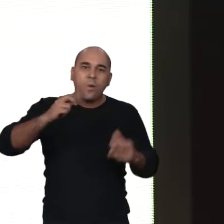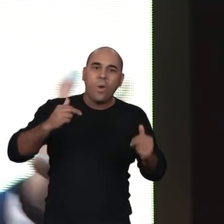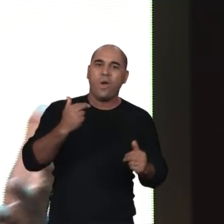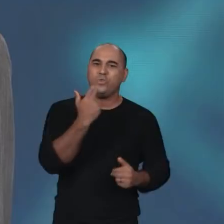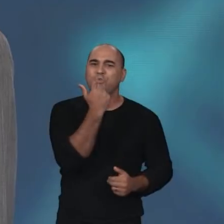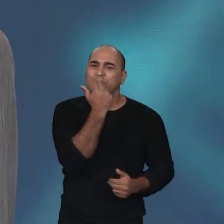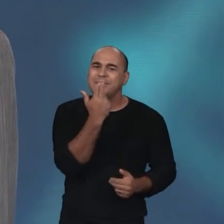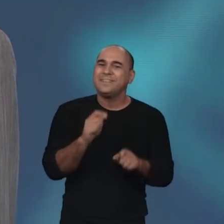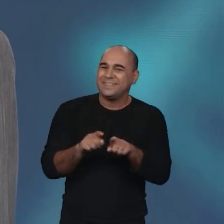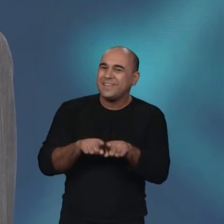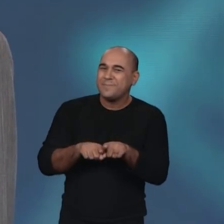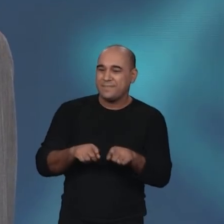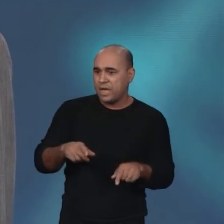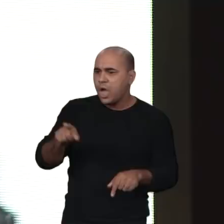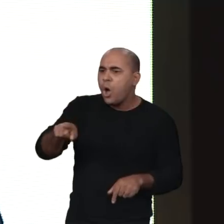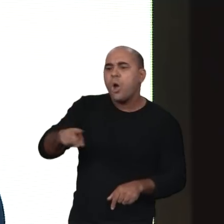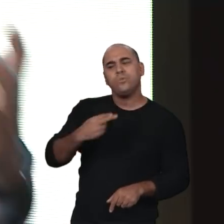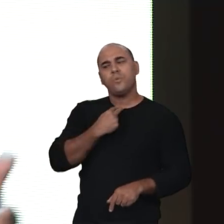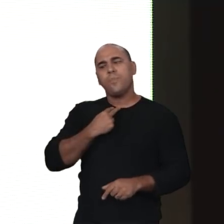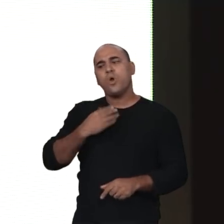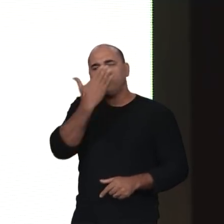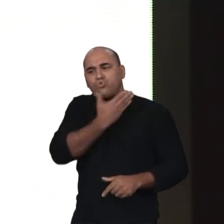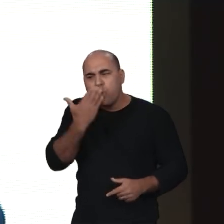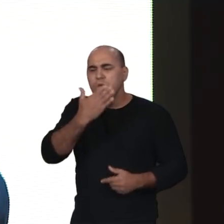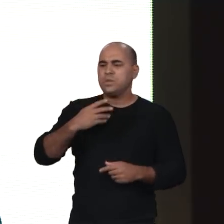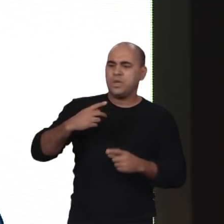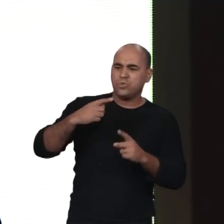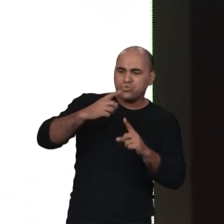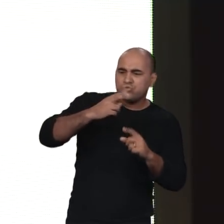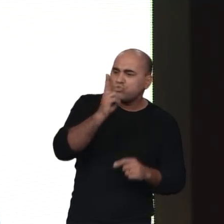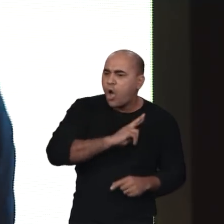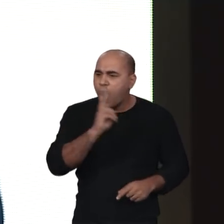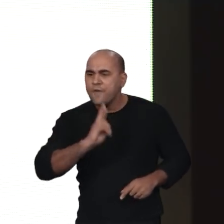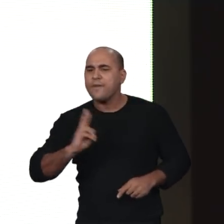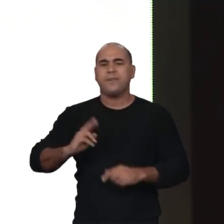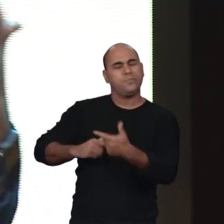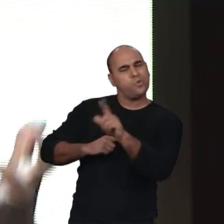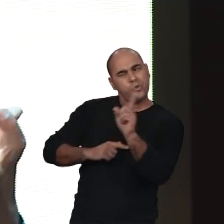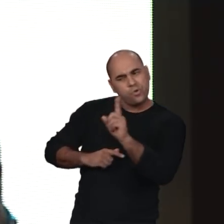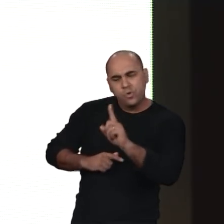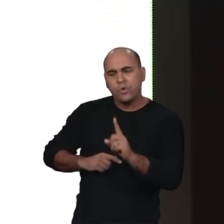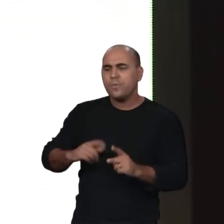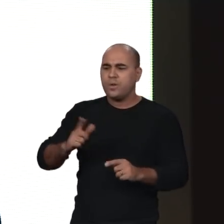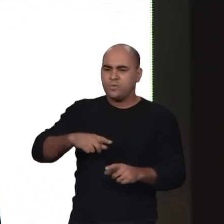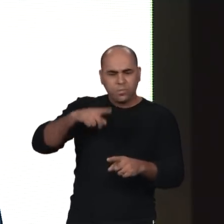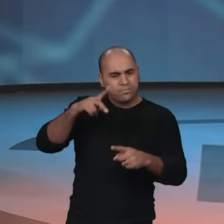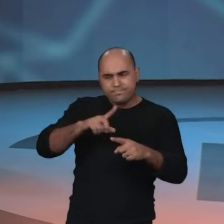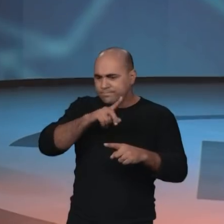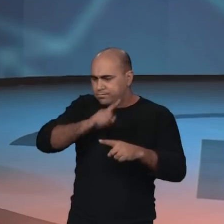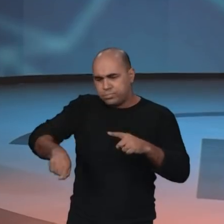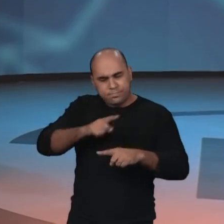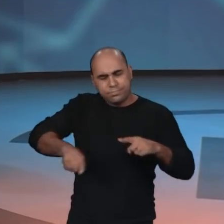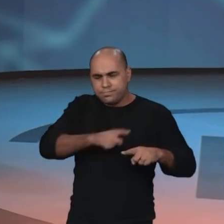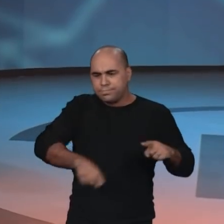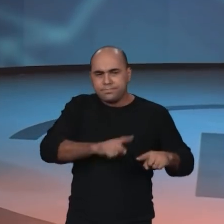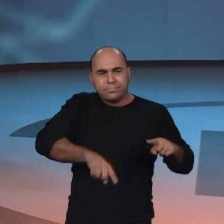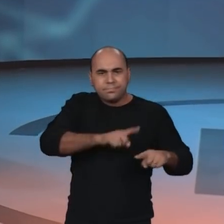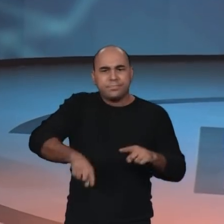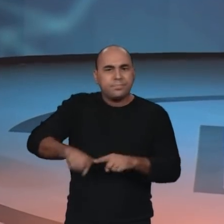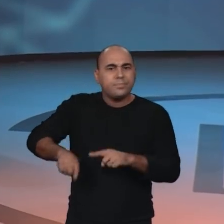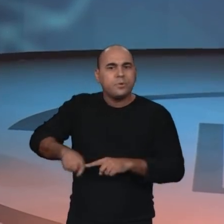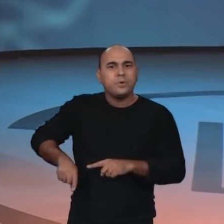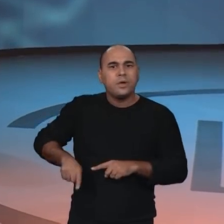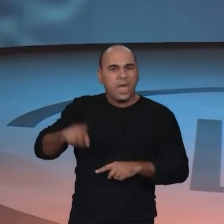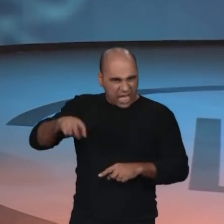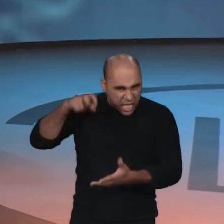É um castigo, ele quer comer o doce, o sorvete, o nutricionista corta isso, corta aquilo, dá até raiva. Mas esse castigar não é